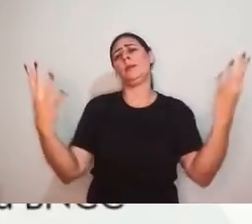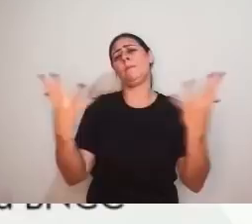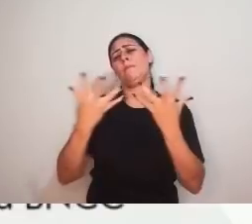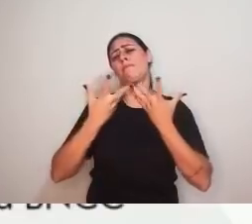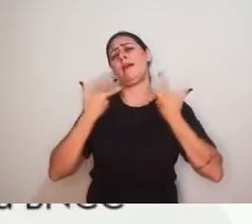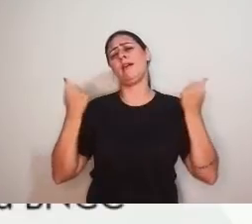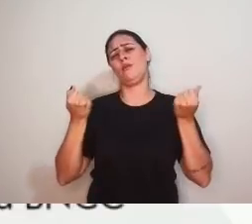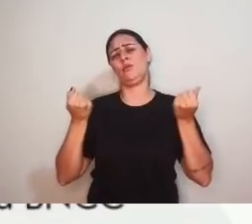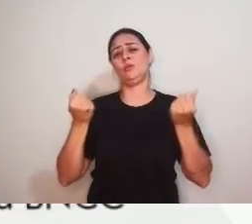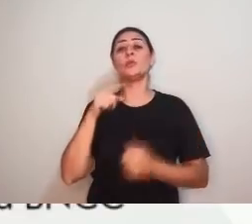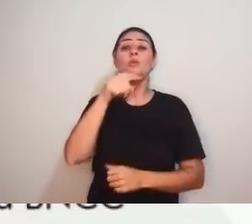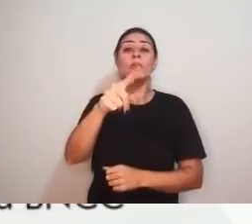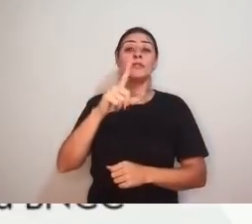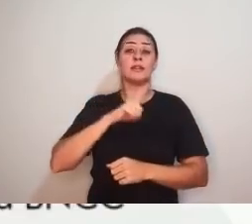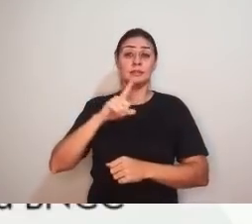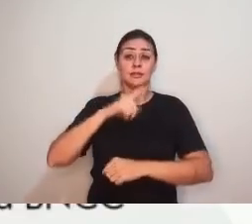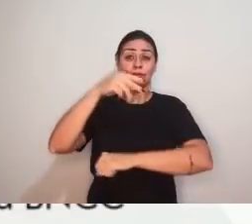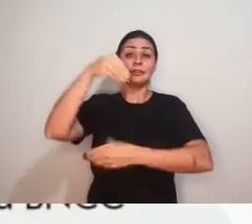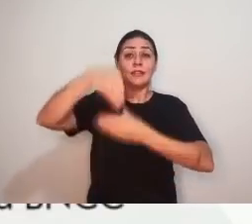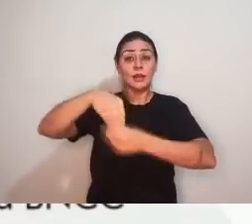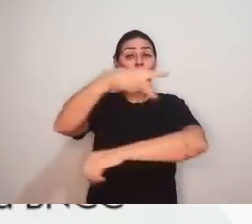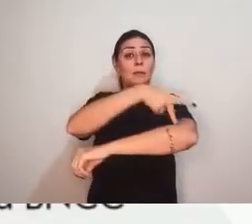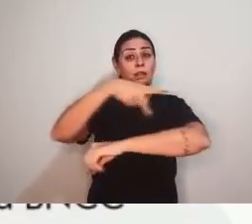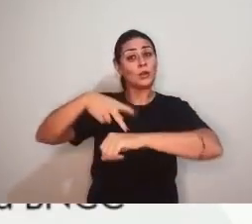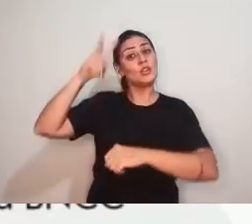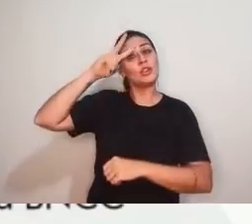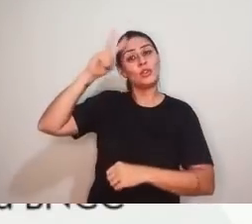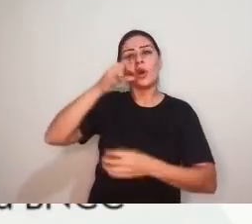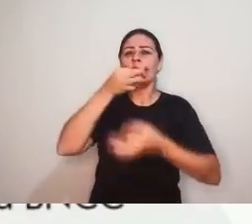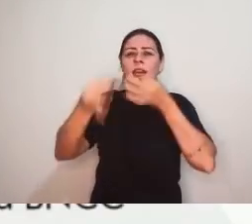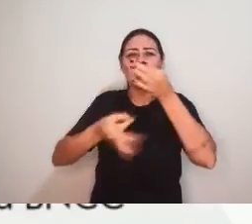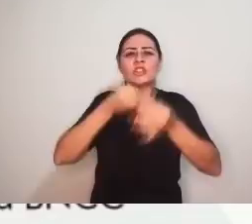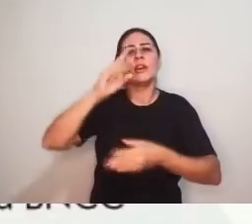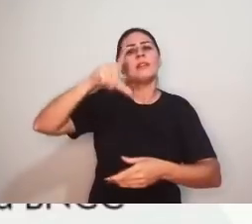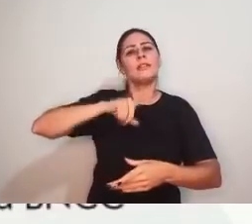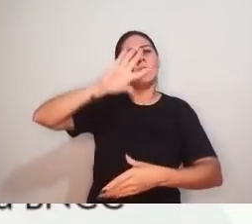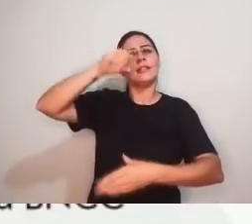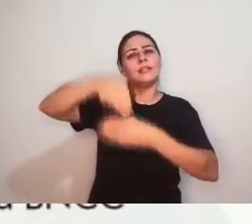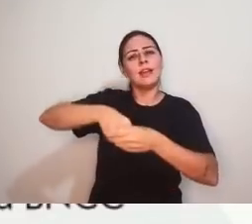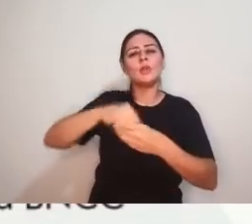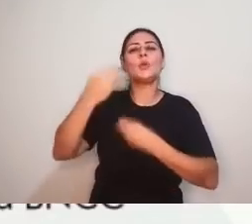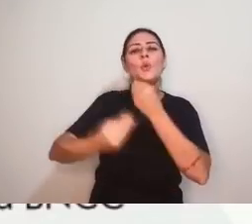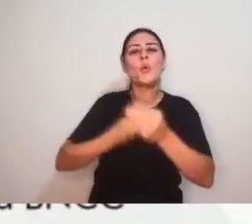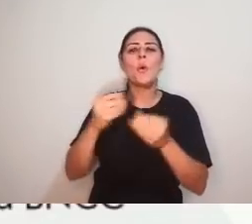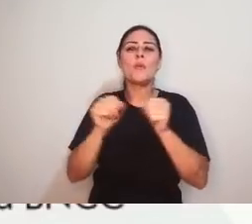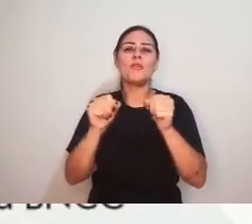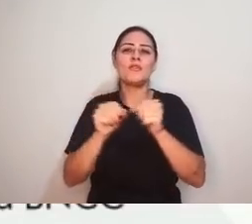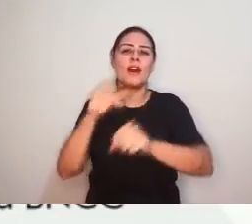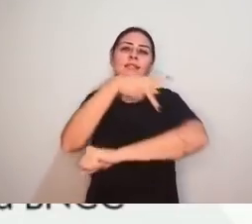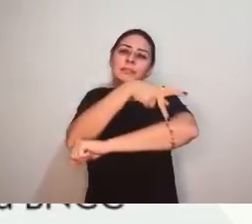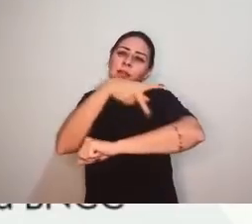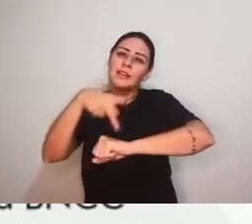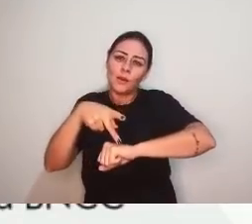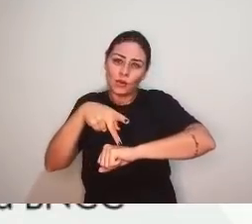um trabalho maravilhoso. Vocês têm na pedagogia histórico-crítica o fundamento do fazer pedagógico do município.